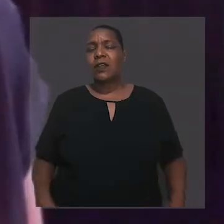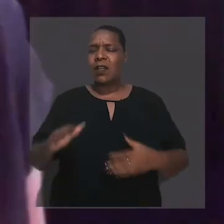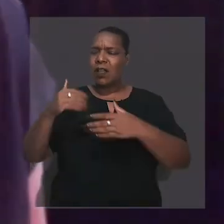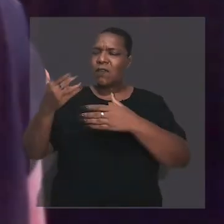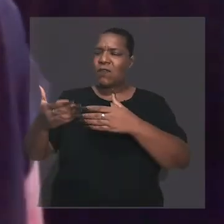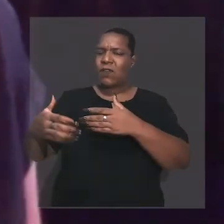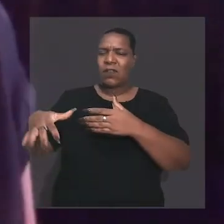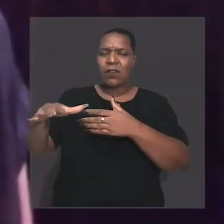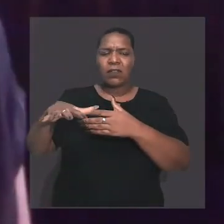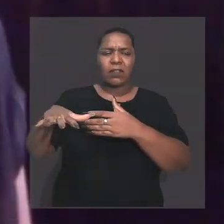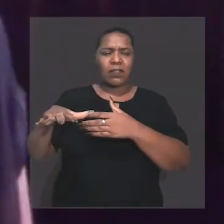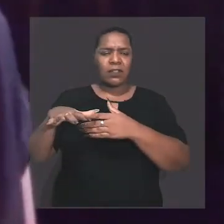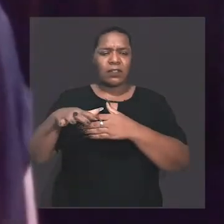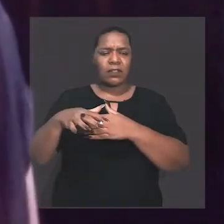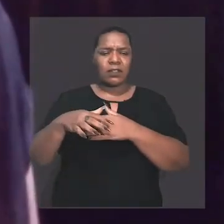Apavora.